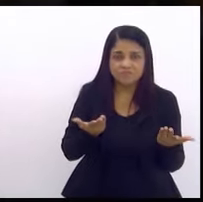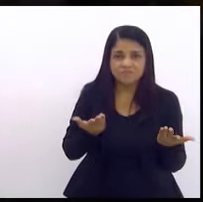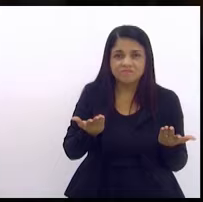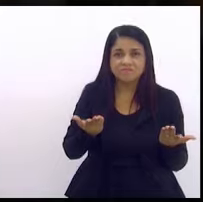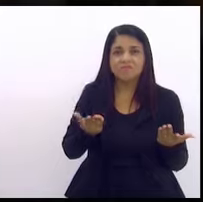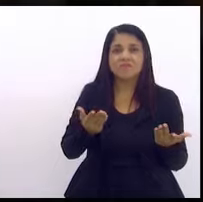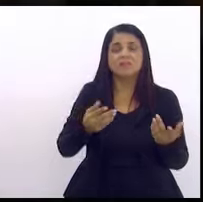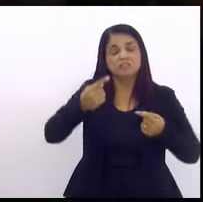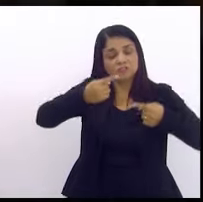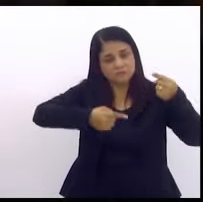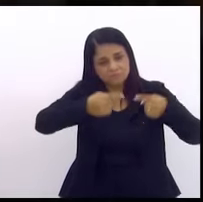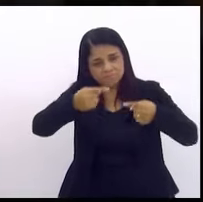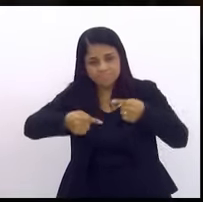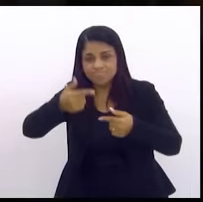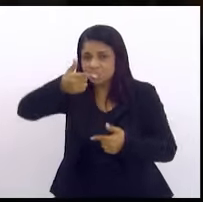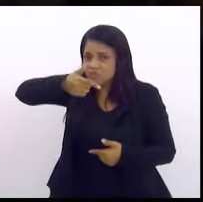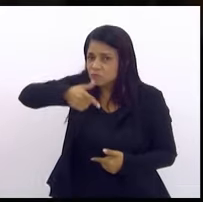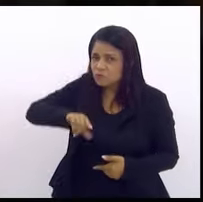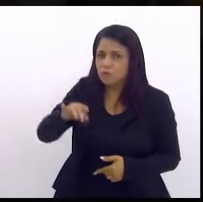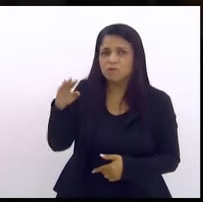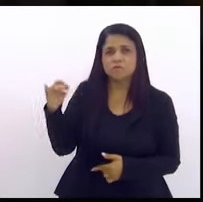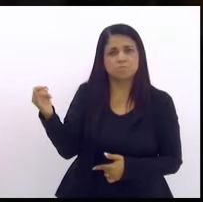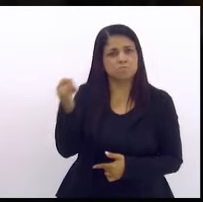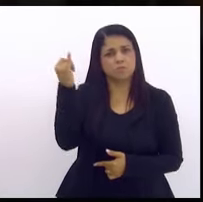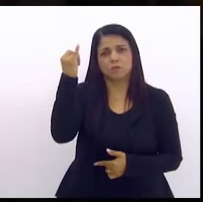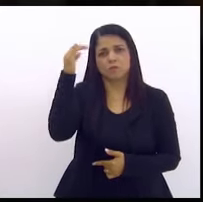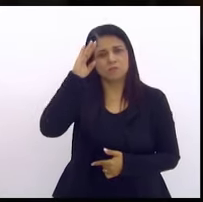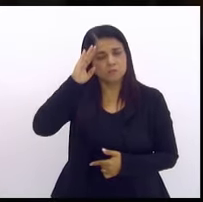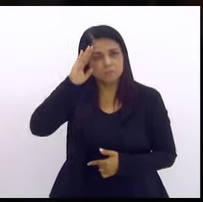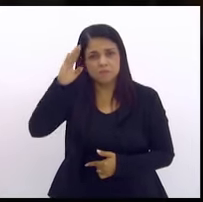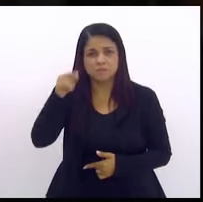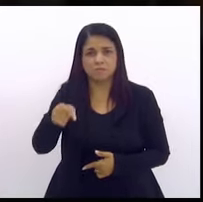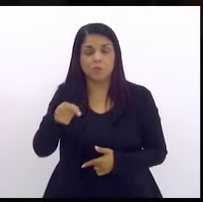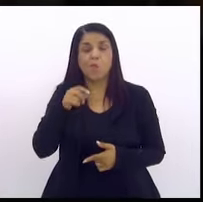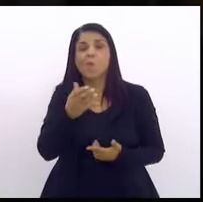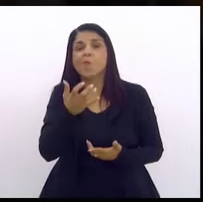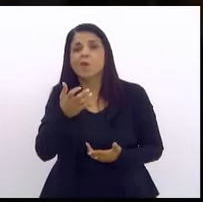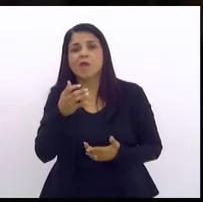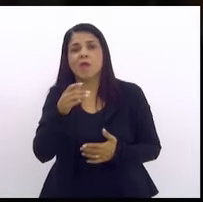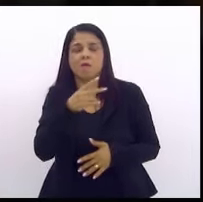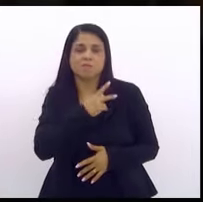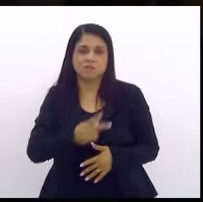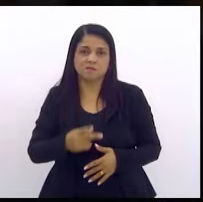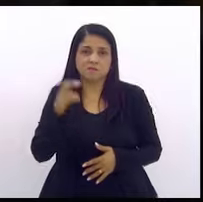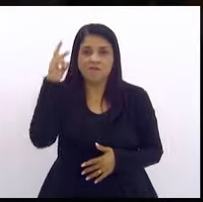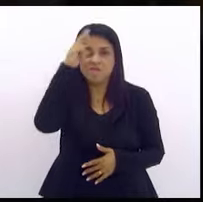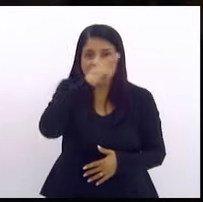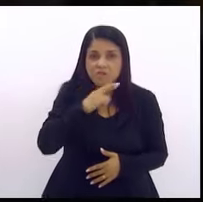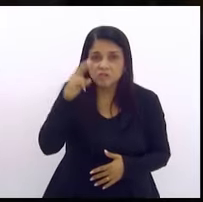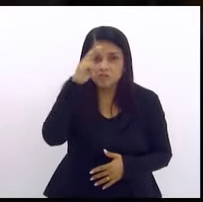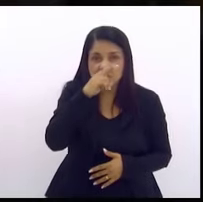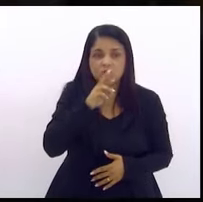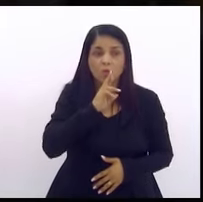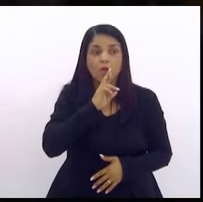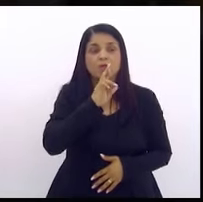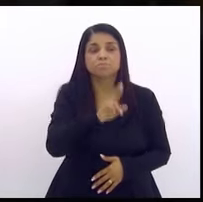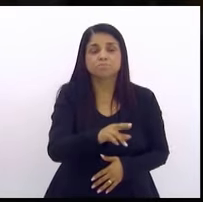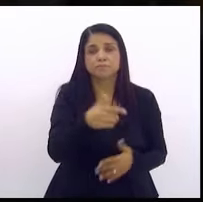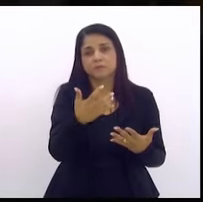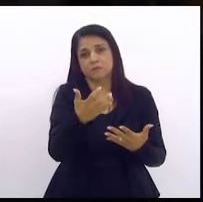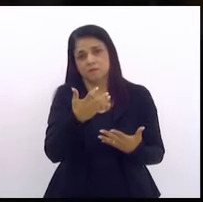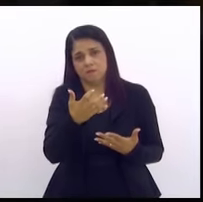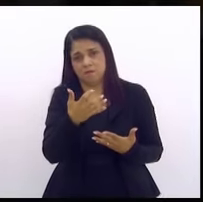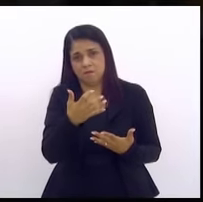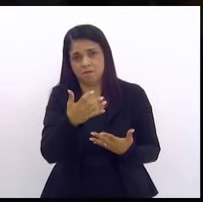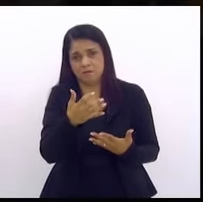debate seríssimo. O que queremos, senhor presidente, é investigação. O que queremos é resposta. Se o senhor